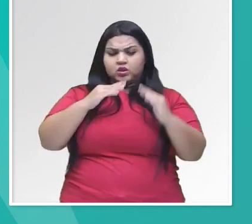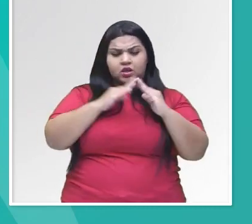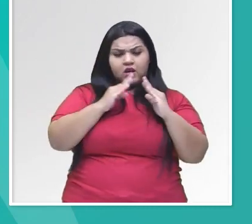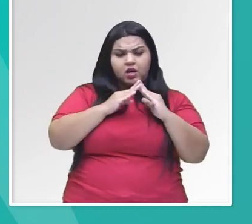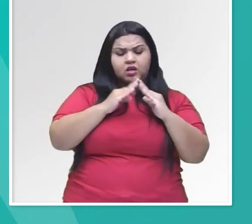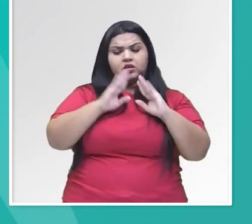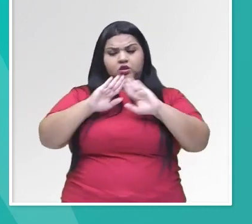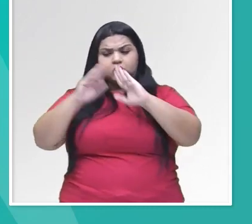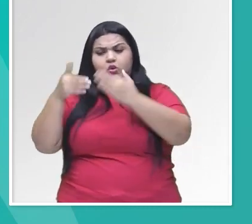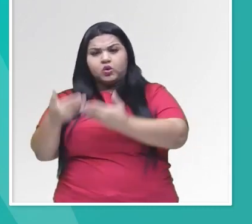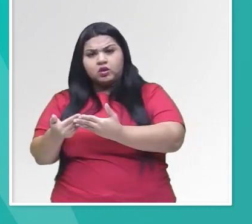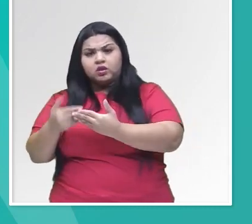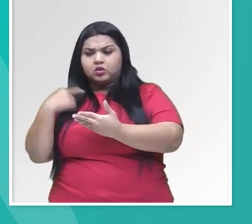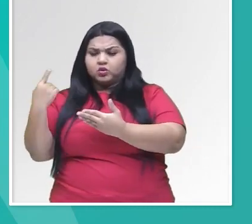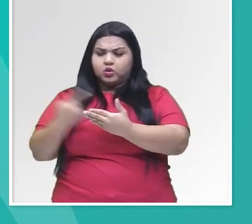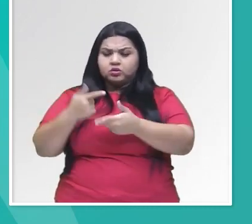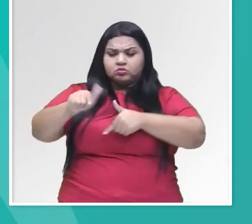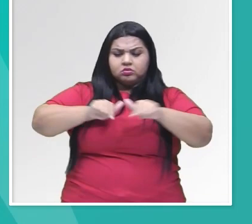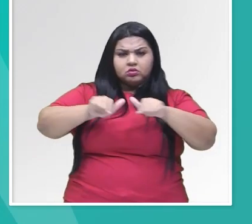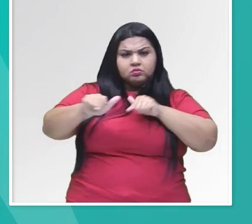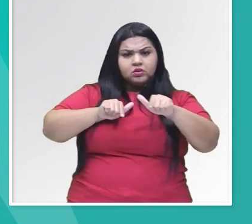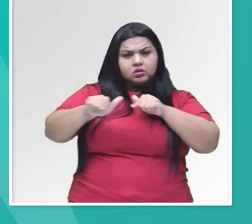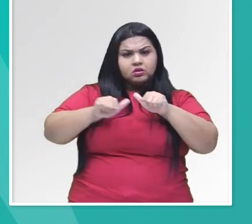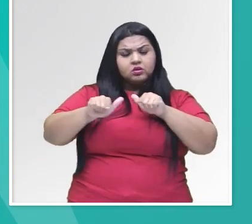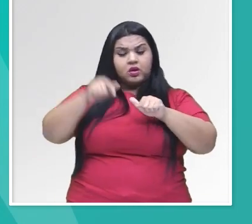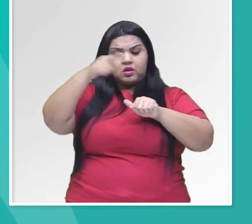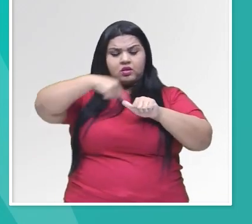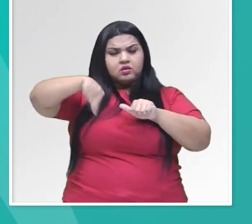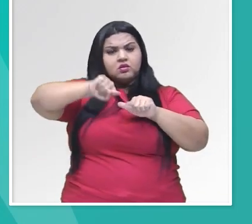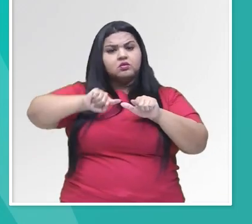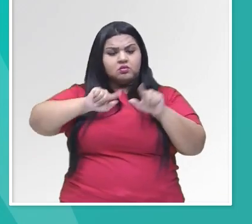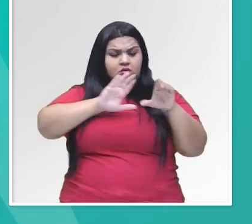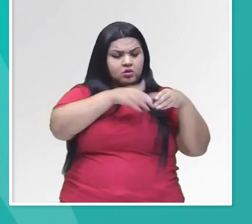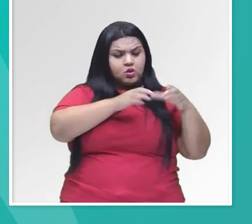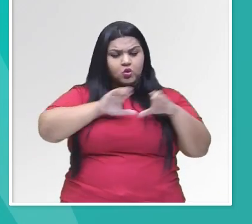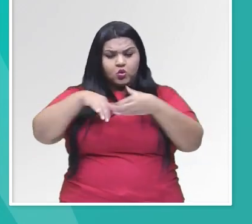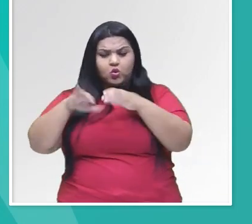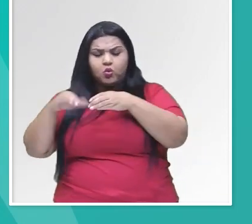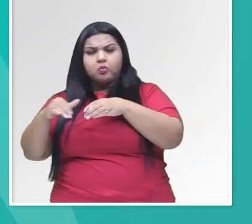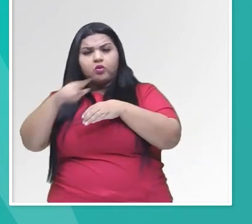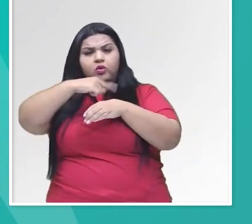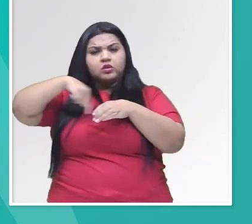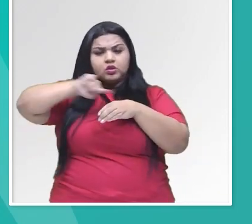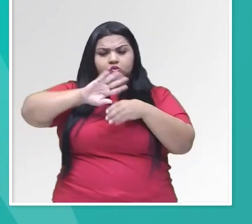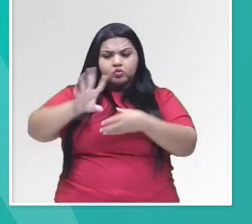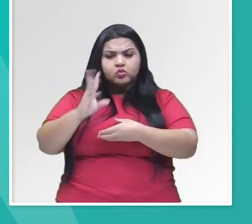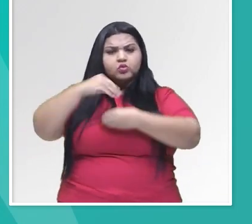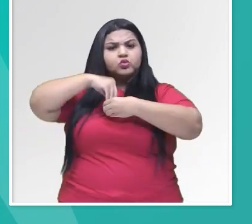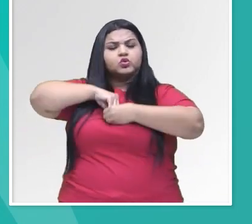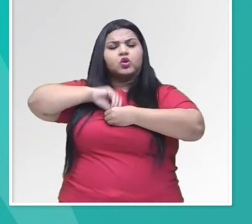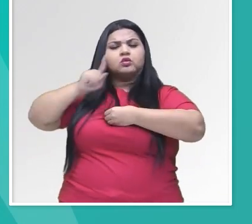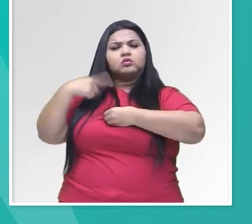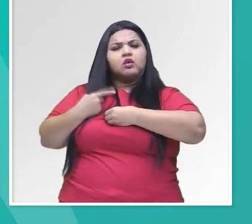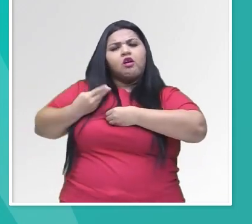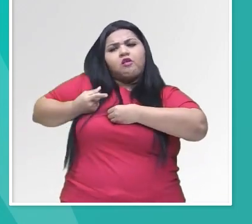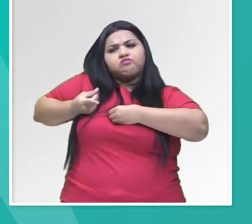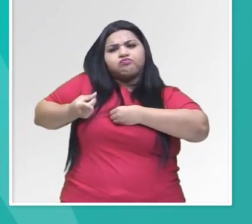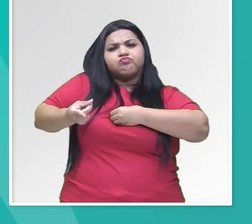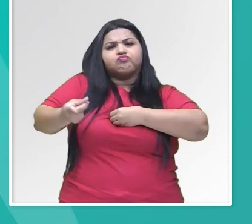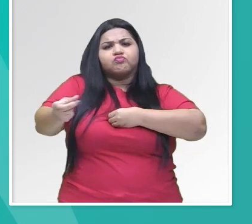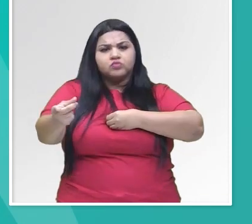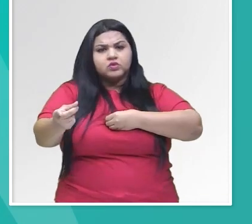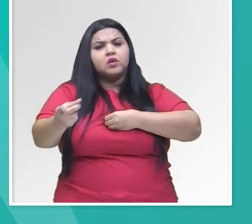nossa escola, do nosso trabalho. Essas pessoas, elas estão na nossa vida de uma forma mais